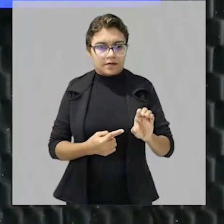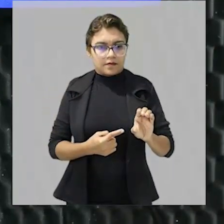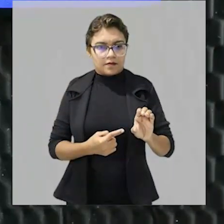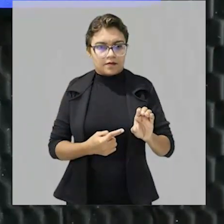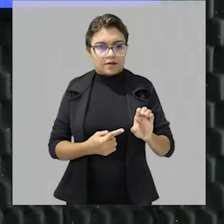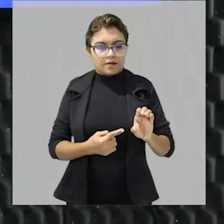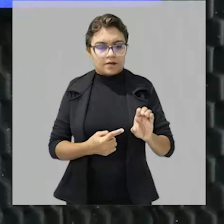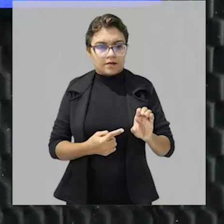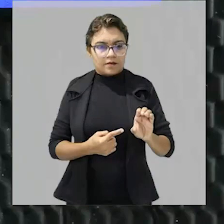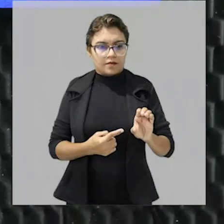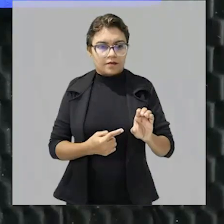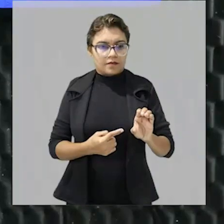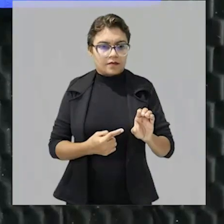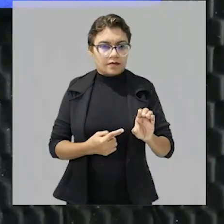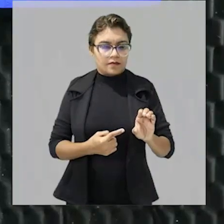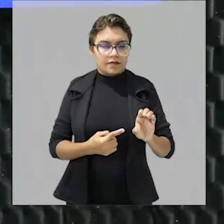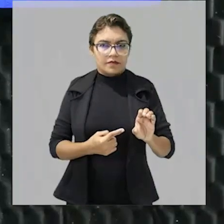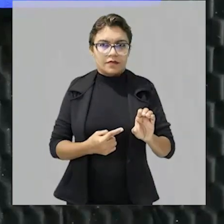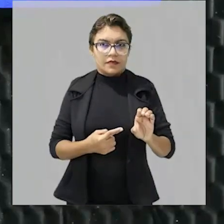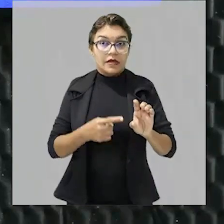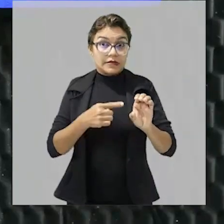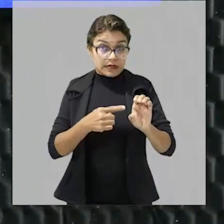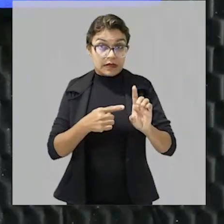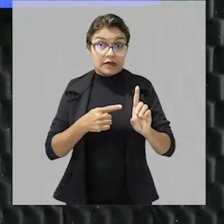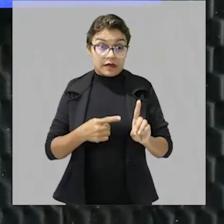próprio para adolescente e